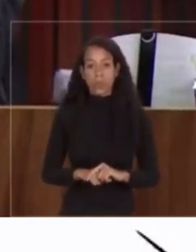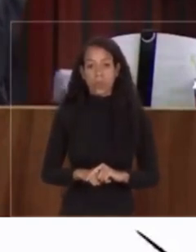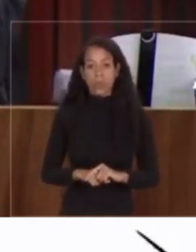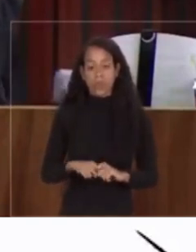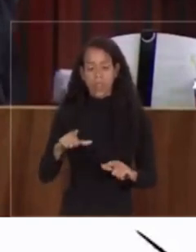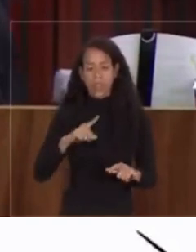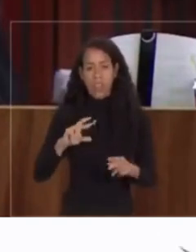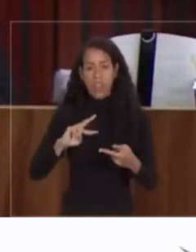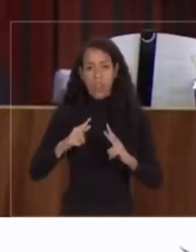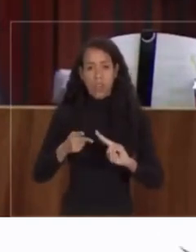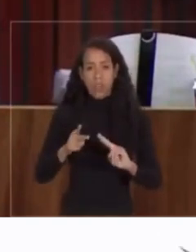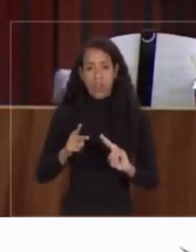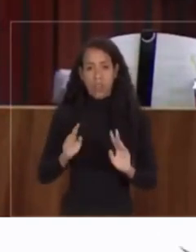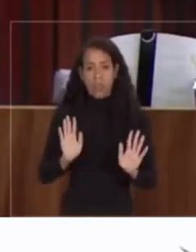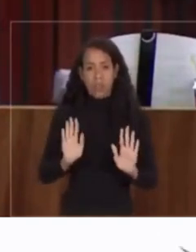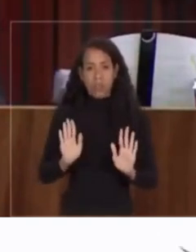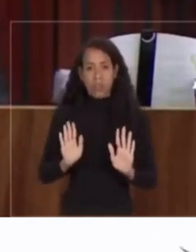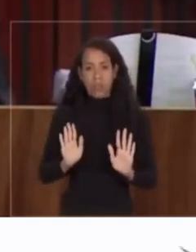Há alguma divergência?